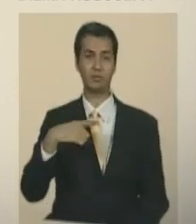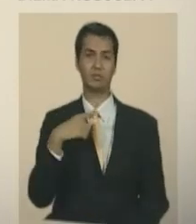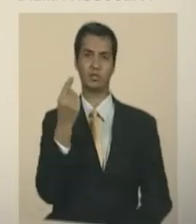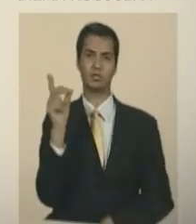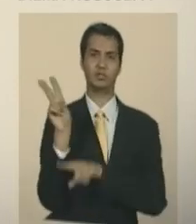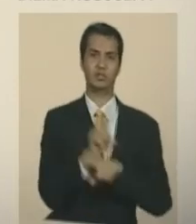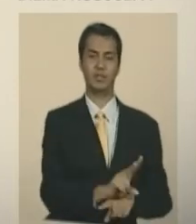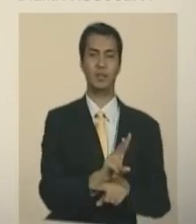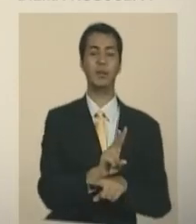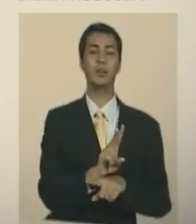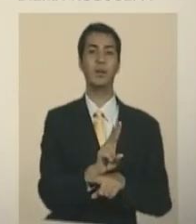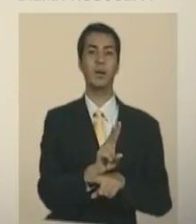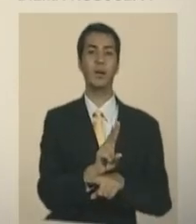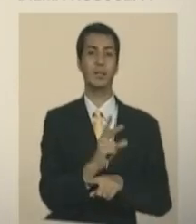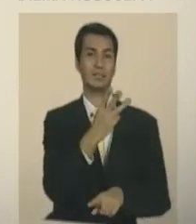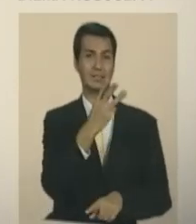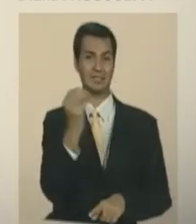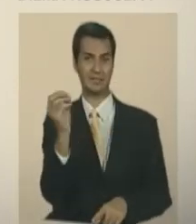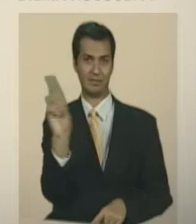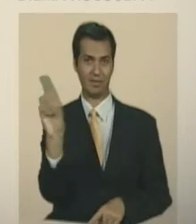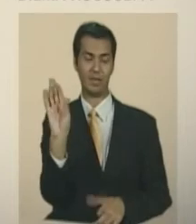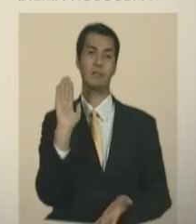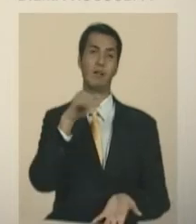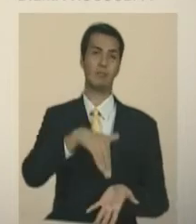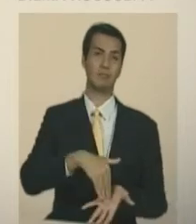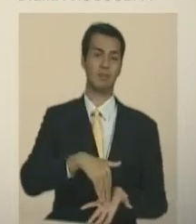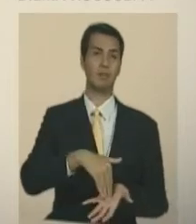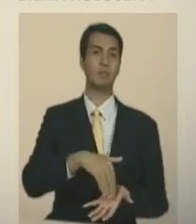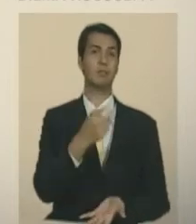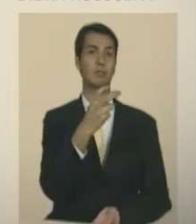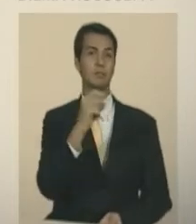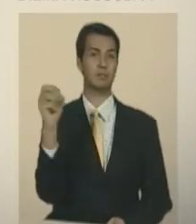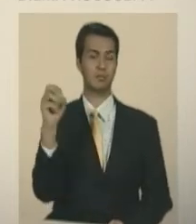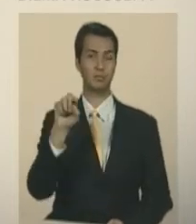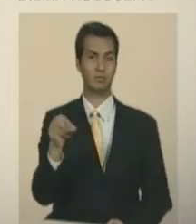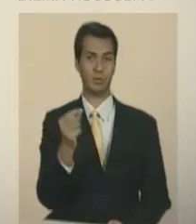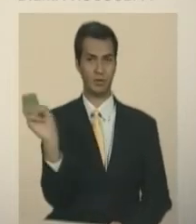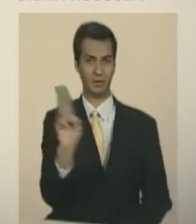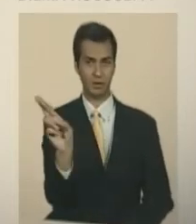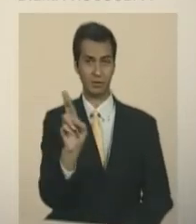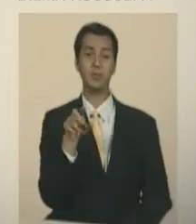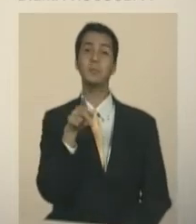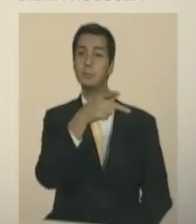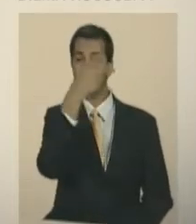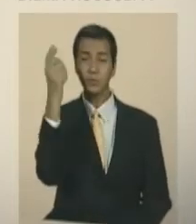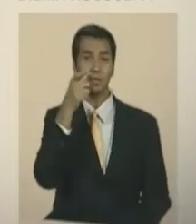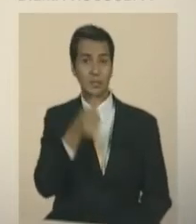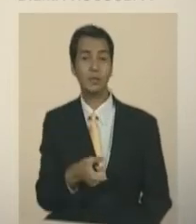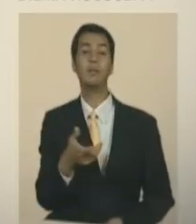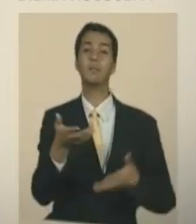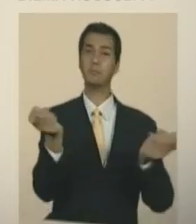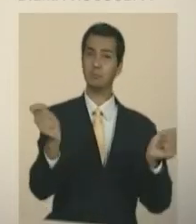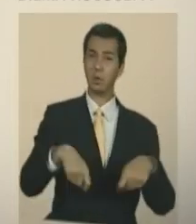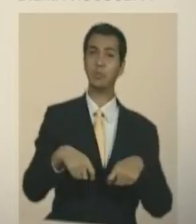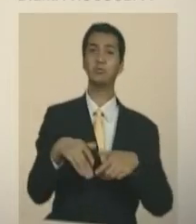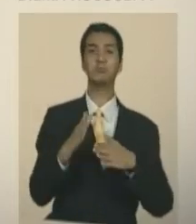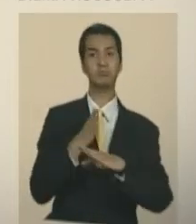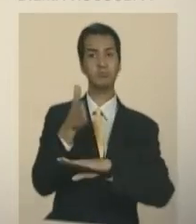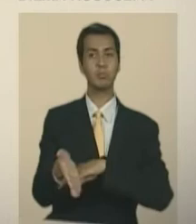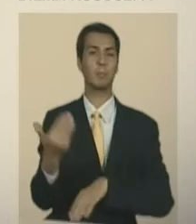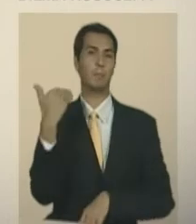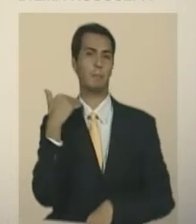300 a 15.000 reaes e basta que o interessado Procure um banco público esses primeiros resultados do crescer